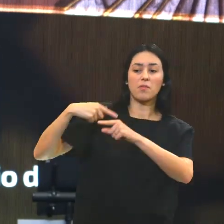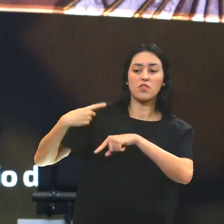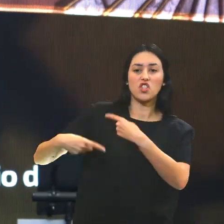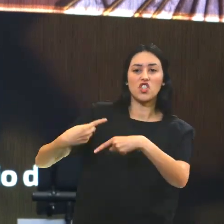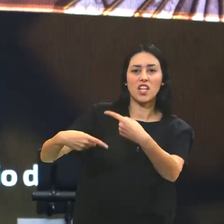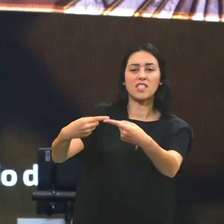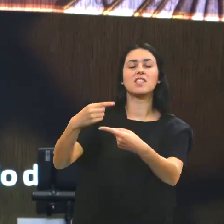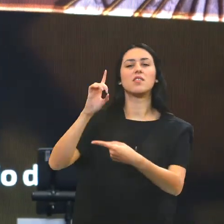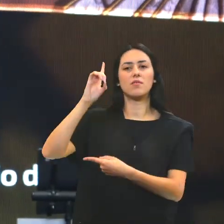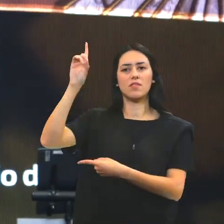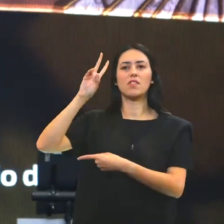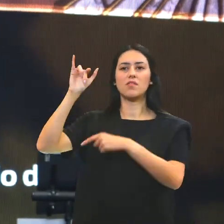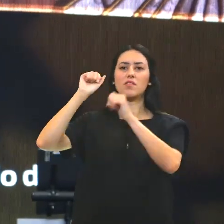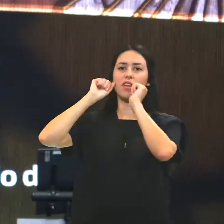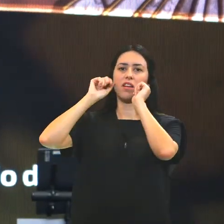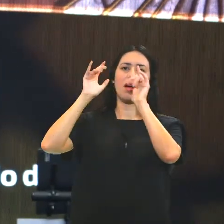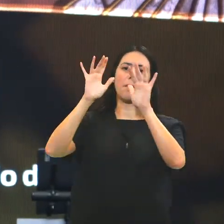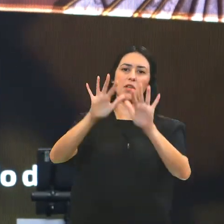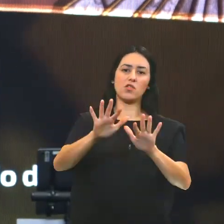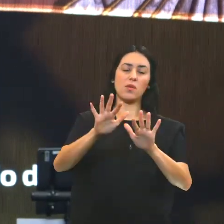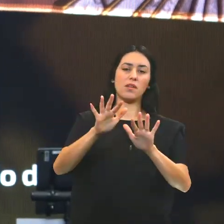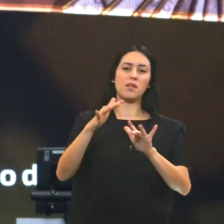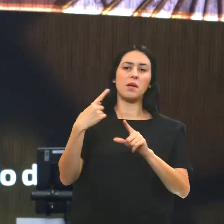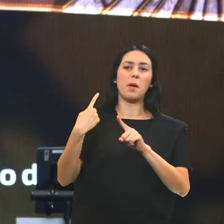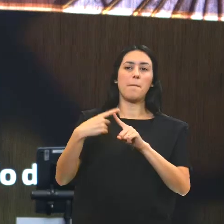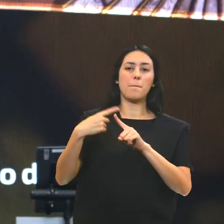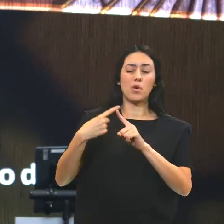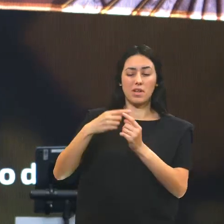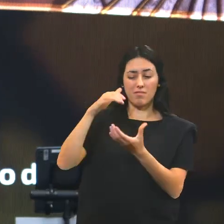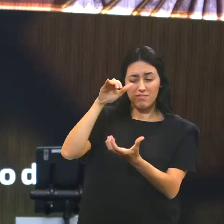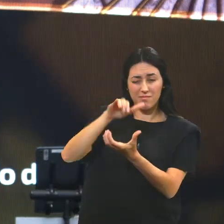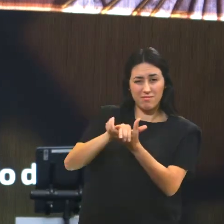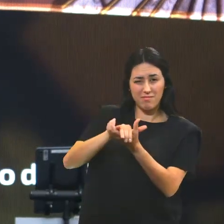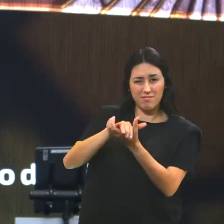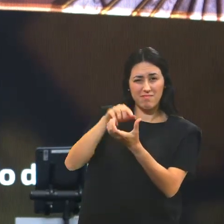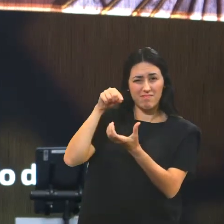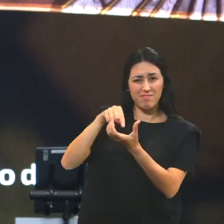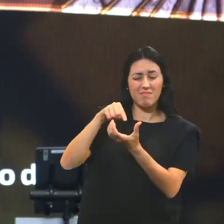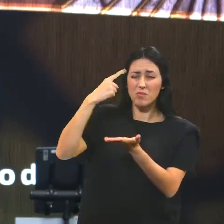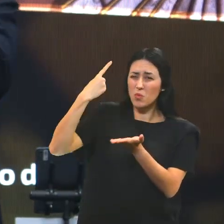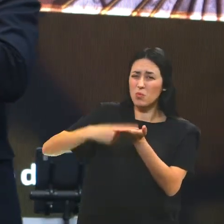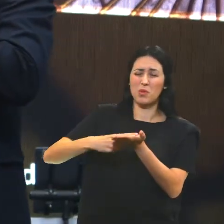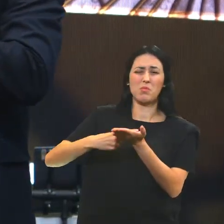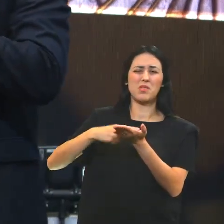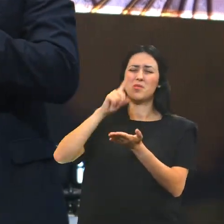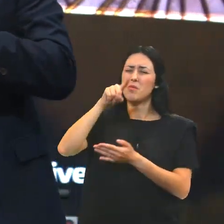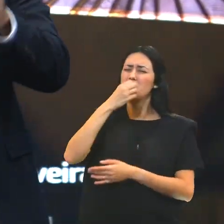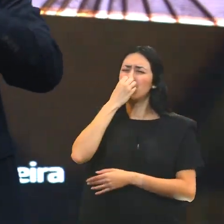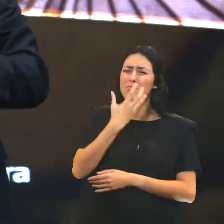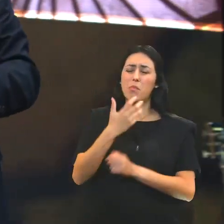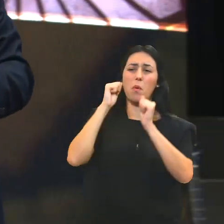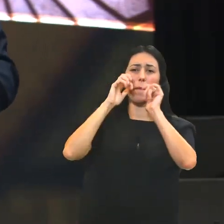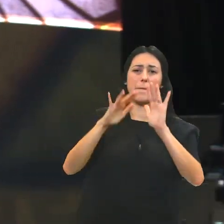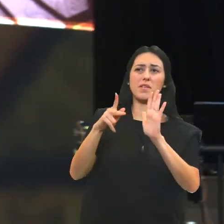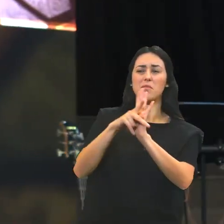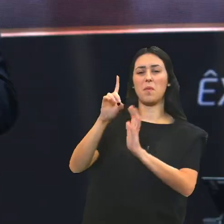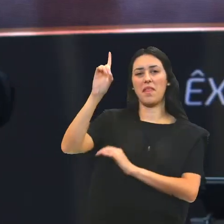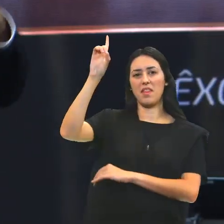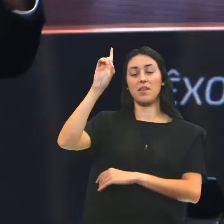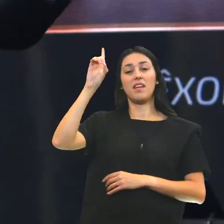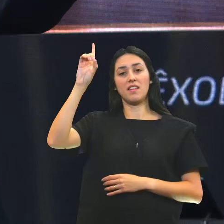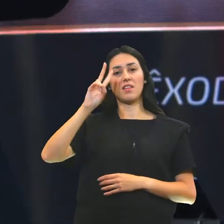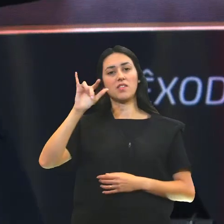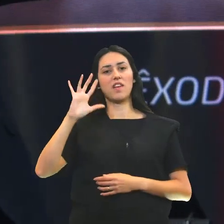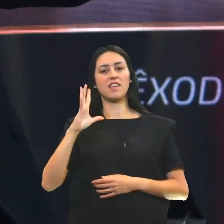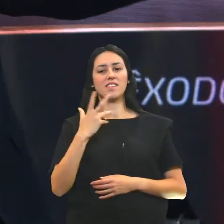de vocês, que vai entender que o compromisso do casamento é bênção de Deus. Ele vai salvar não só vocês,